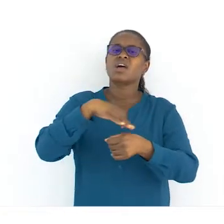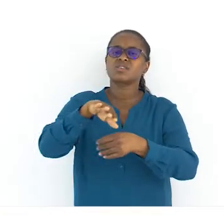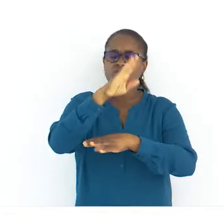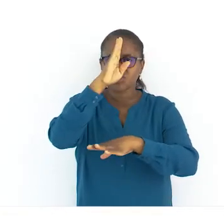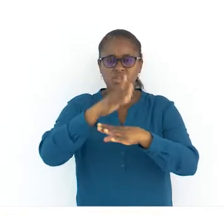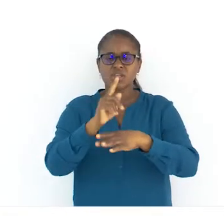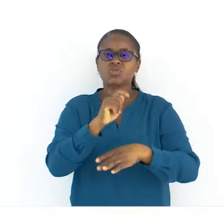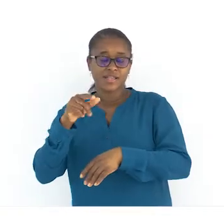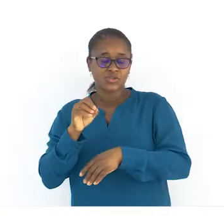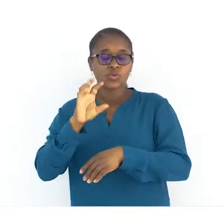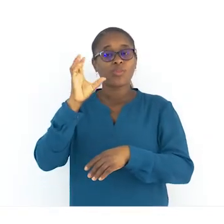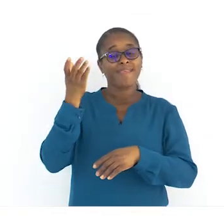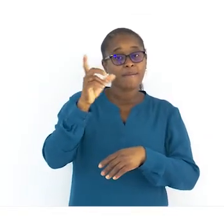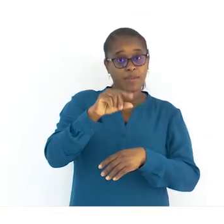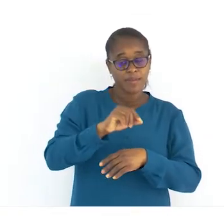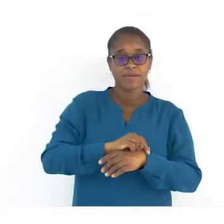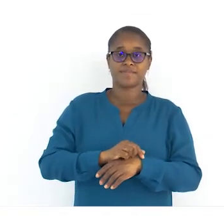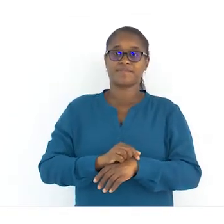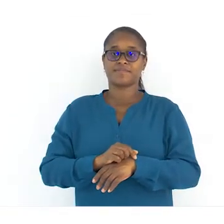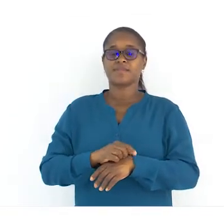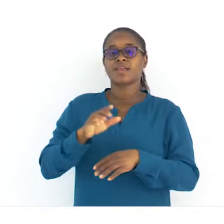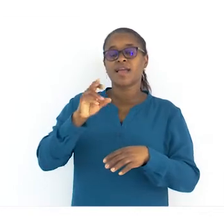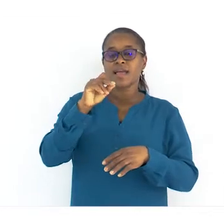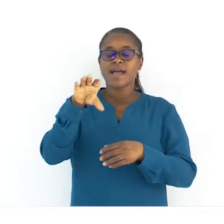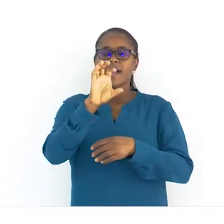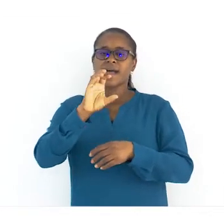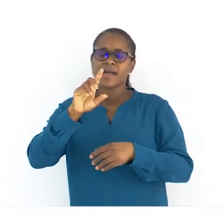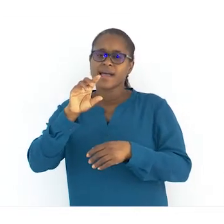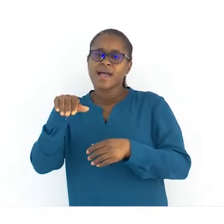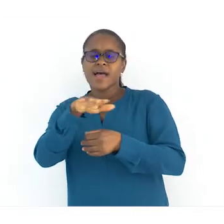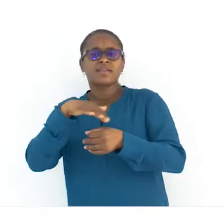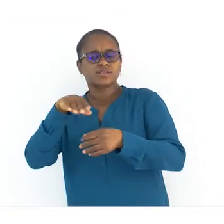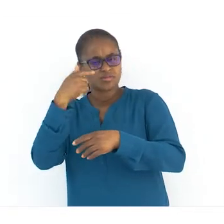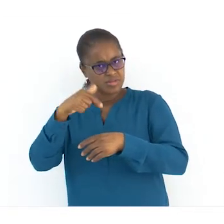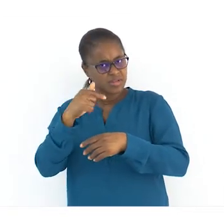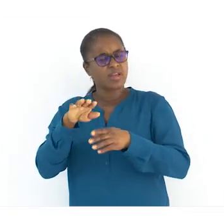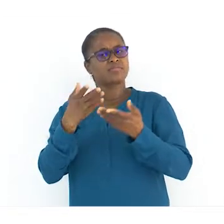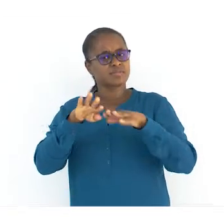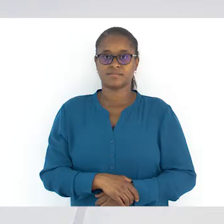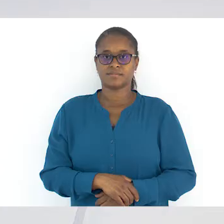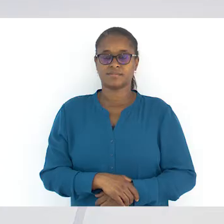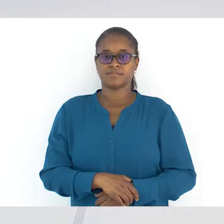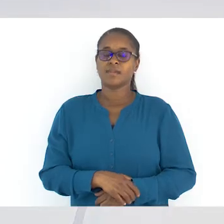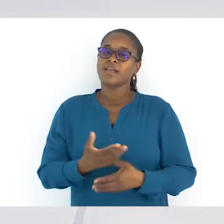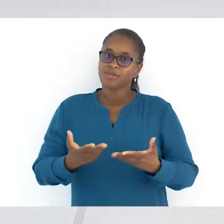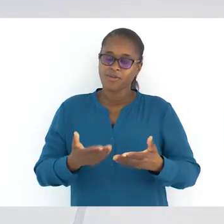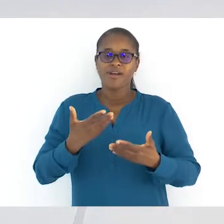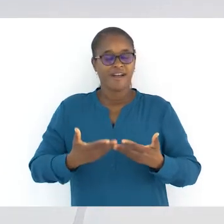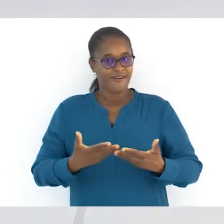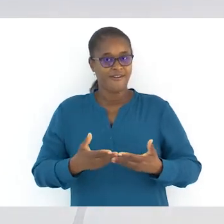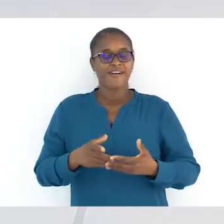no tempo. A ação encontra-se dividida em atos. Então